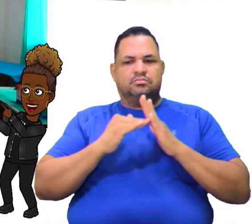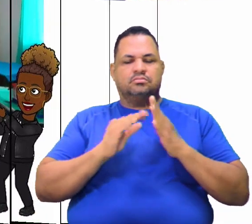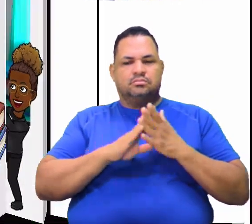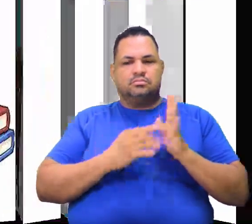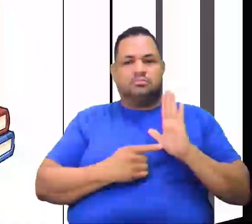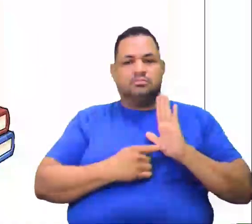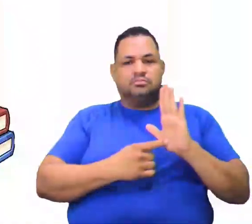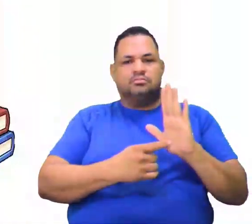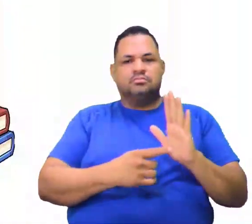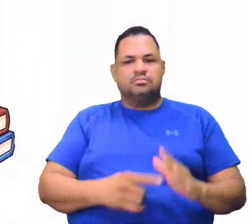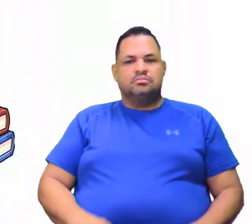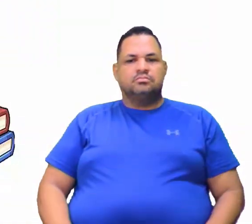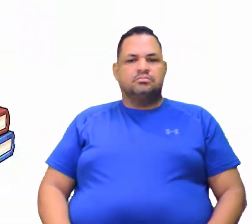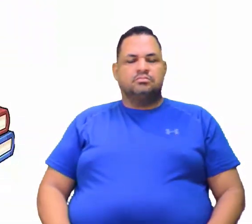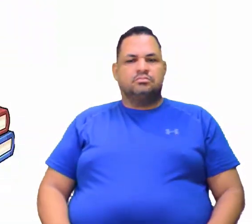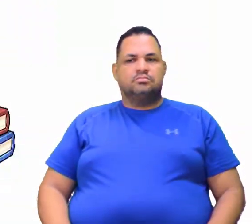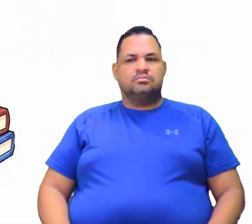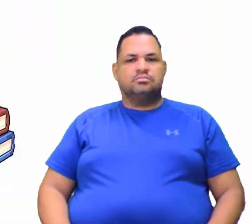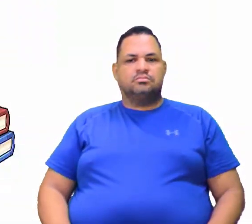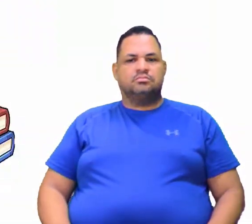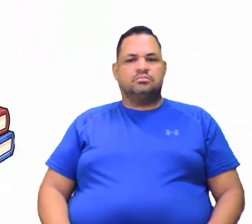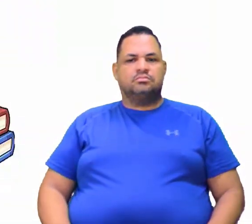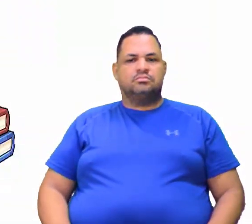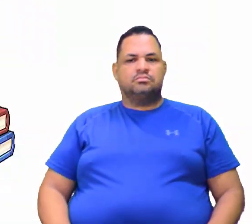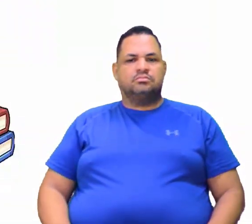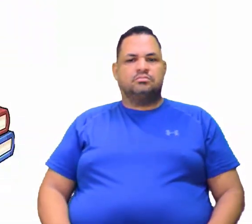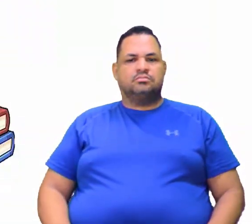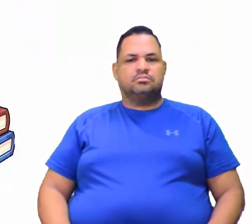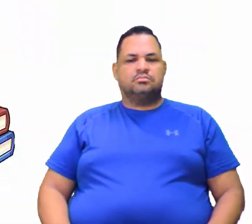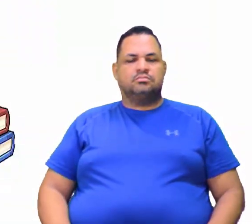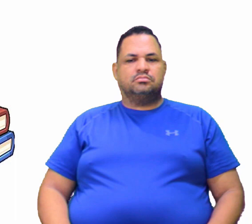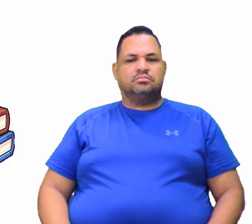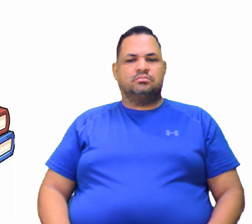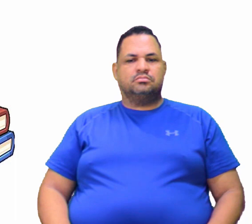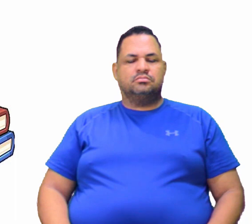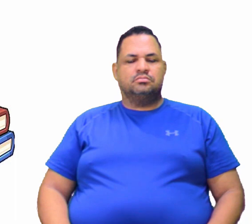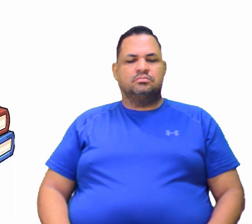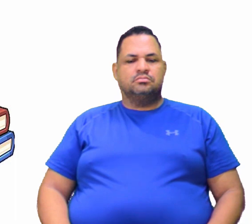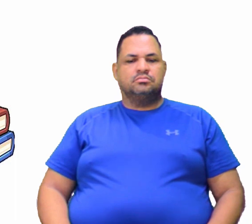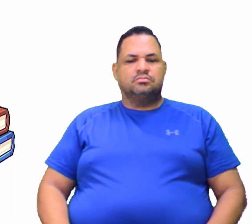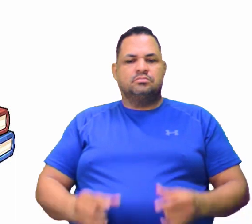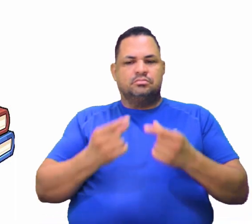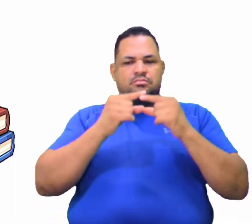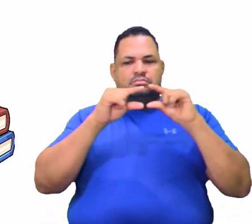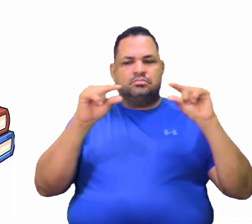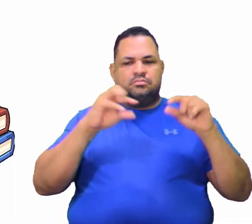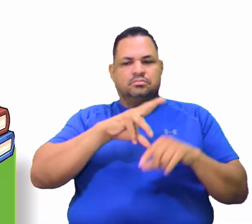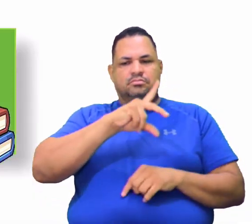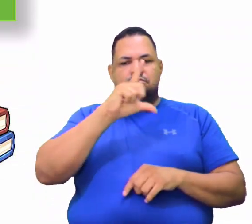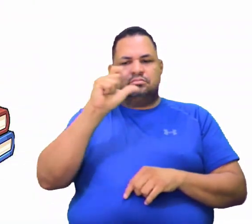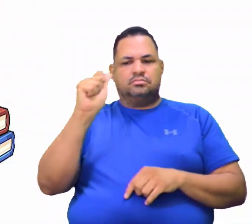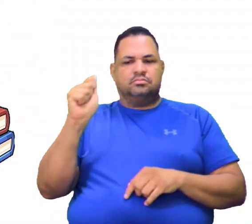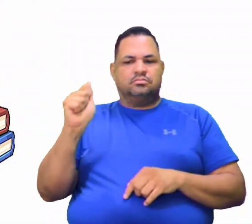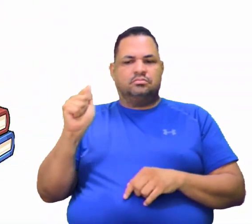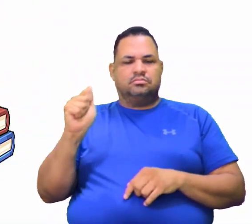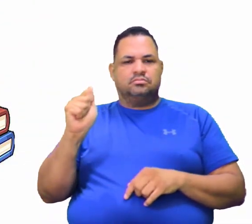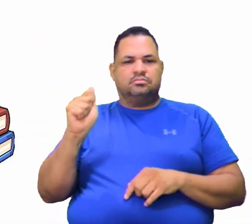na tela. Olha aqui o espaço. Agora vamos para a nossa mensagem do